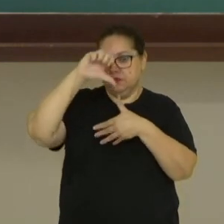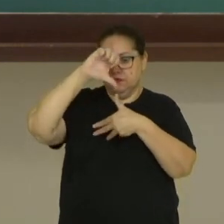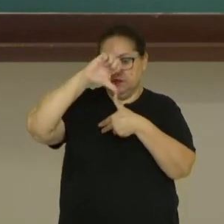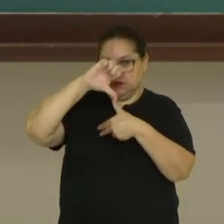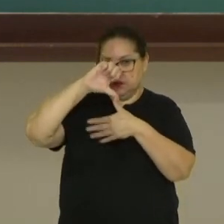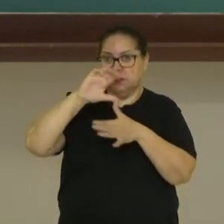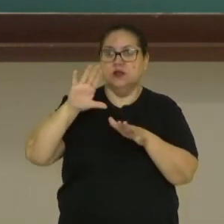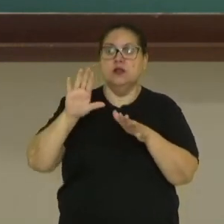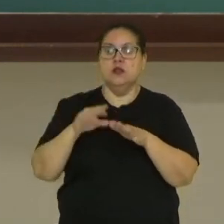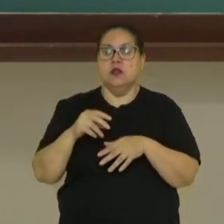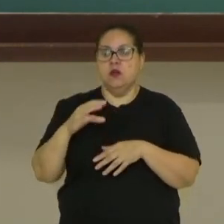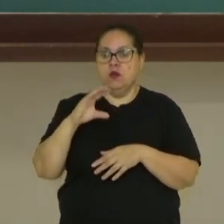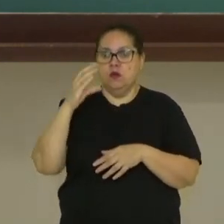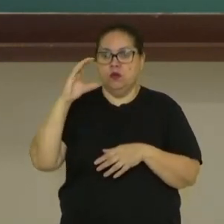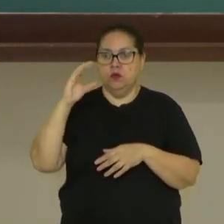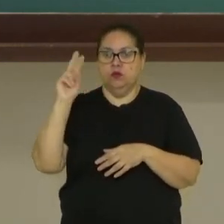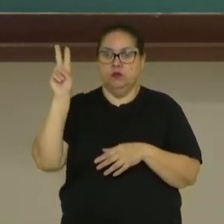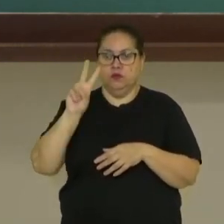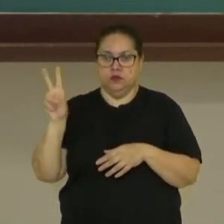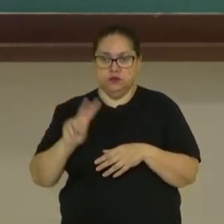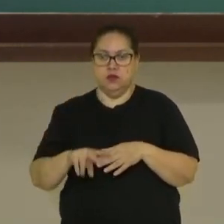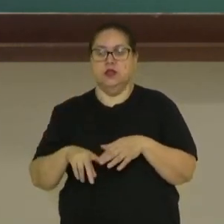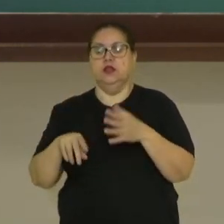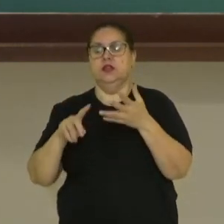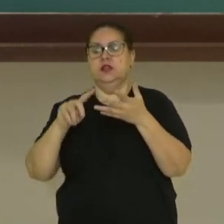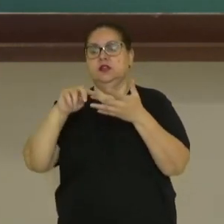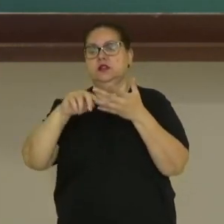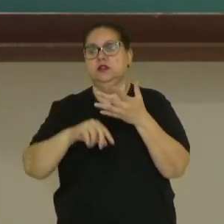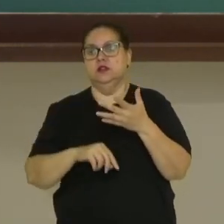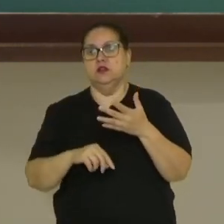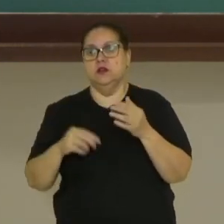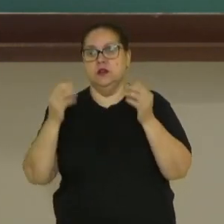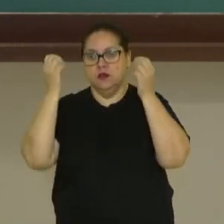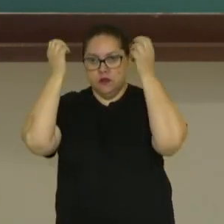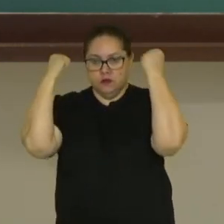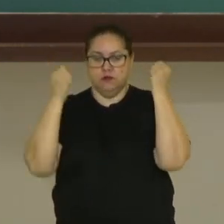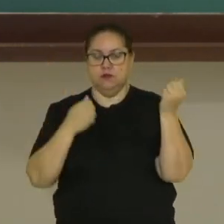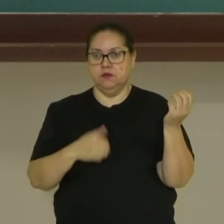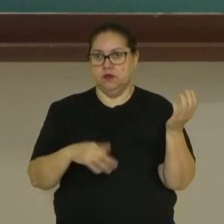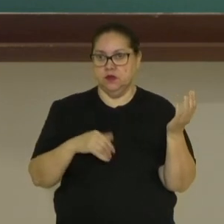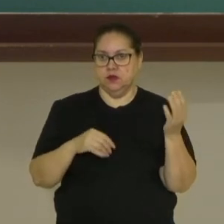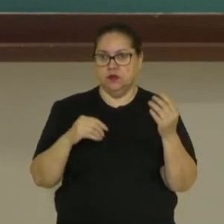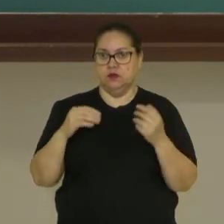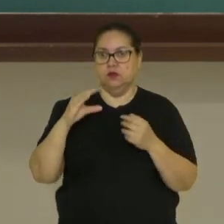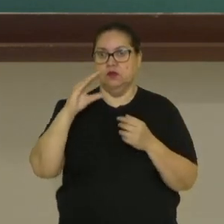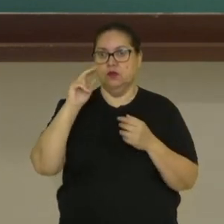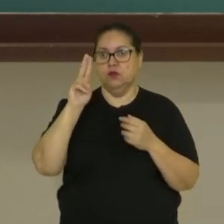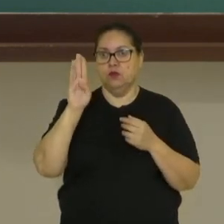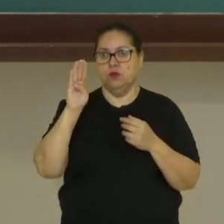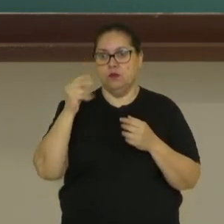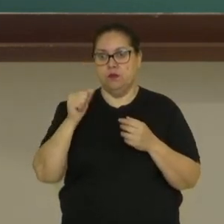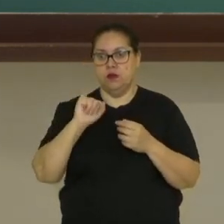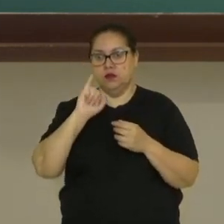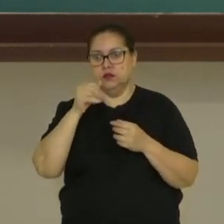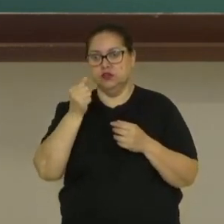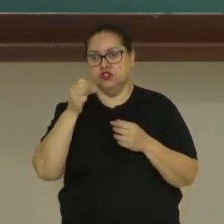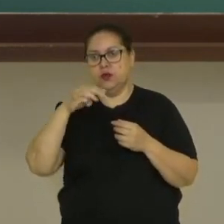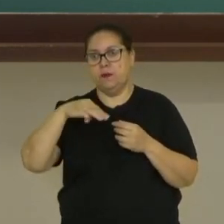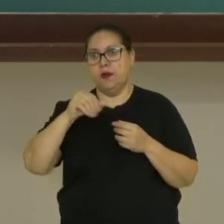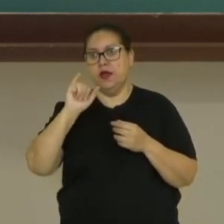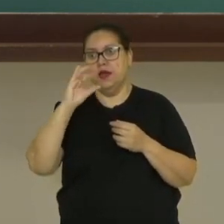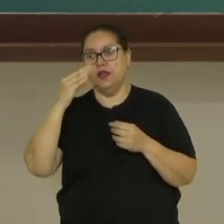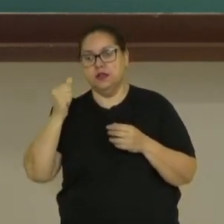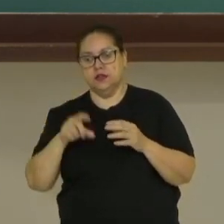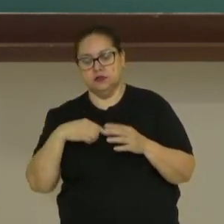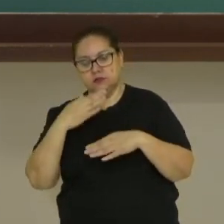assim como também a Colômbia, a Venezuela, o México, a Cuba também, Jamaica e assim por diante, tá